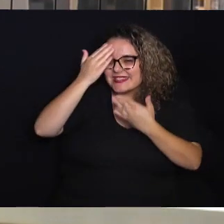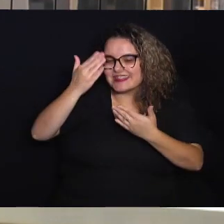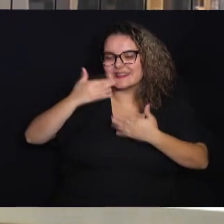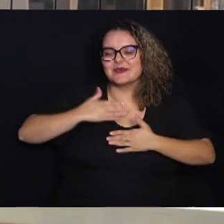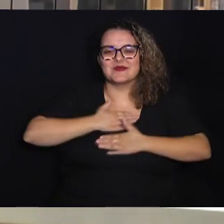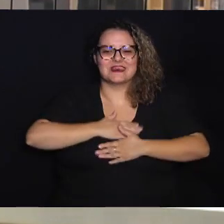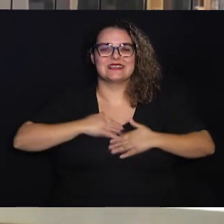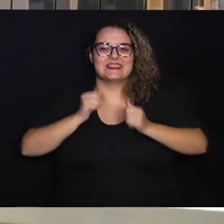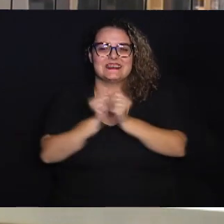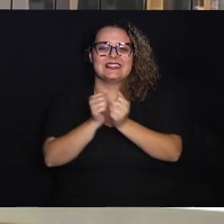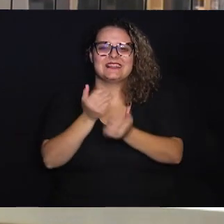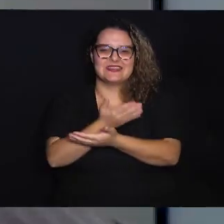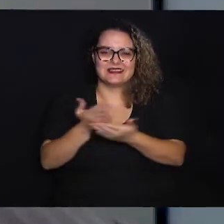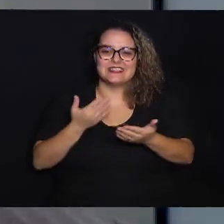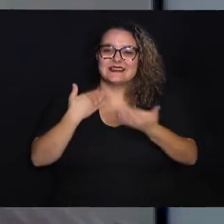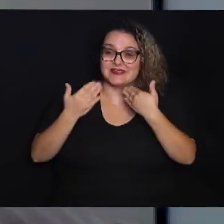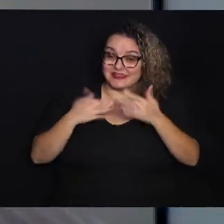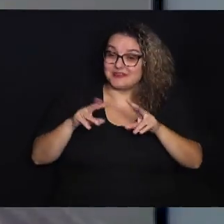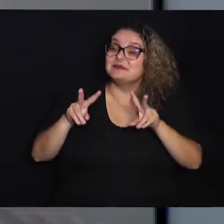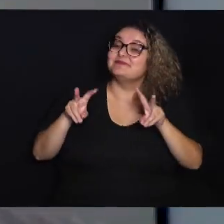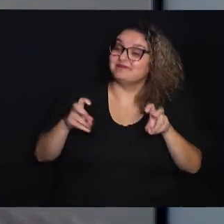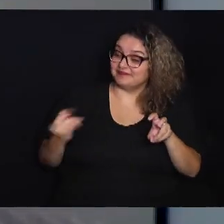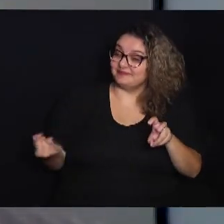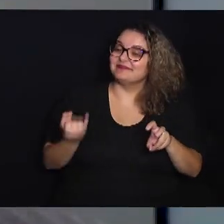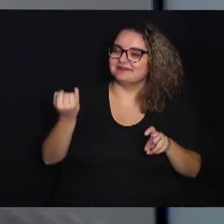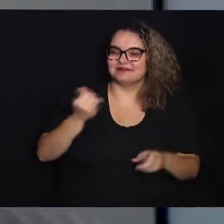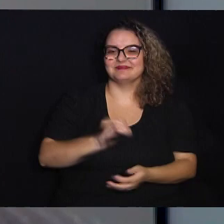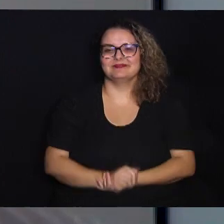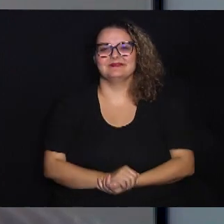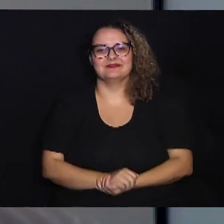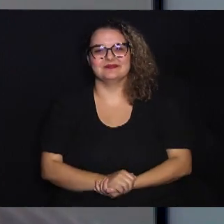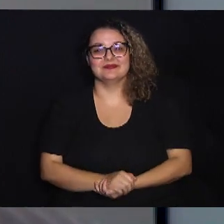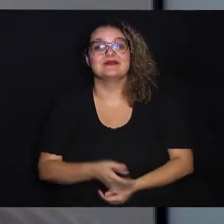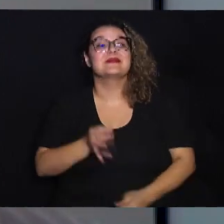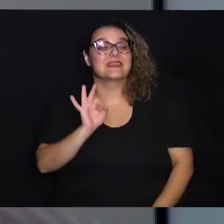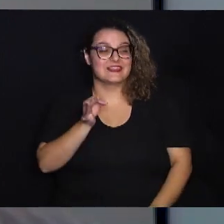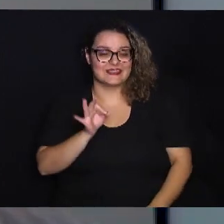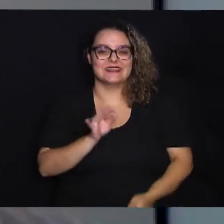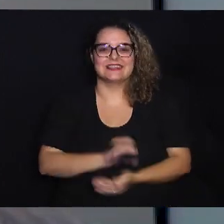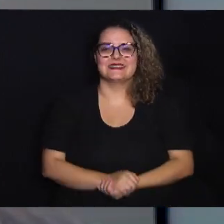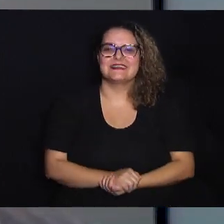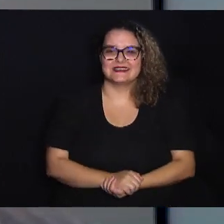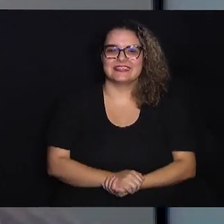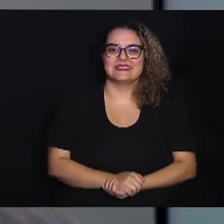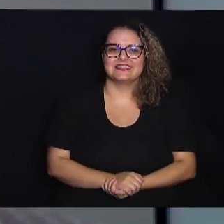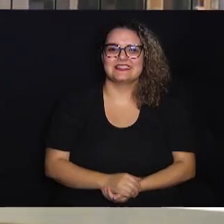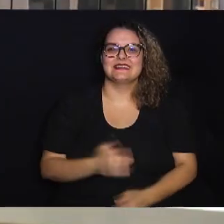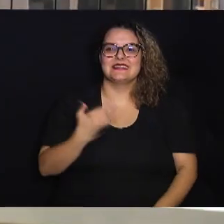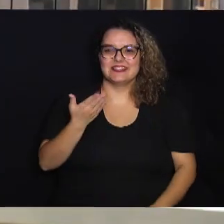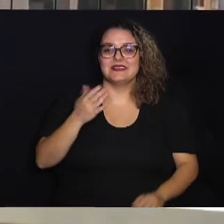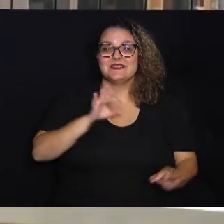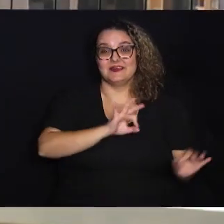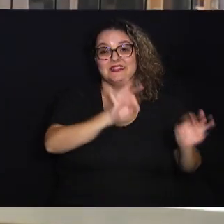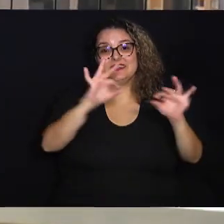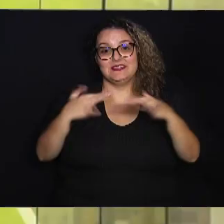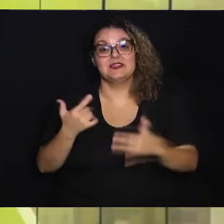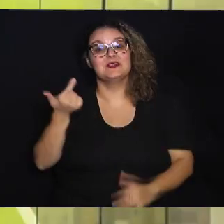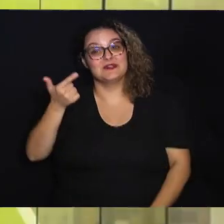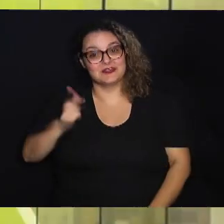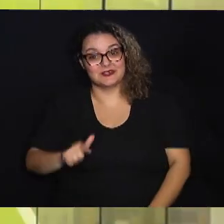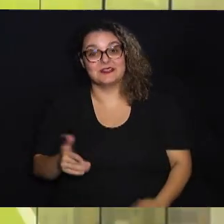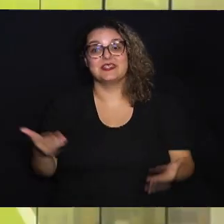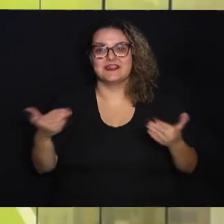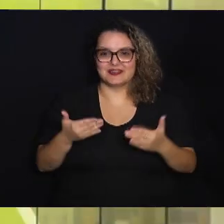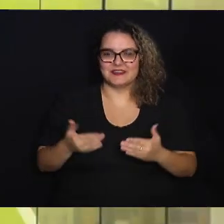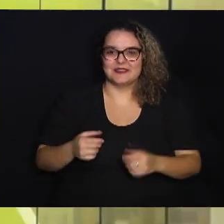Obrigada a você, é um prazer sempre estar aí falando desse tema tão importante. Com certeza. E para você que nos